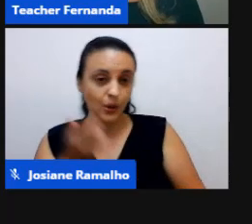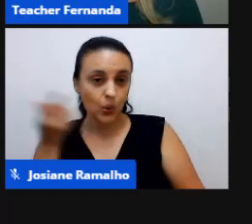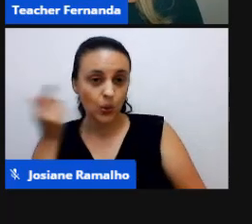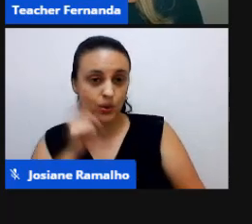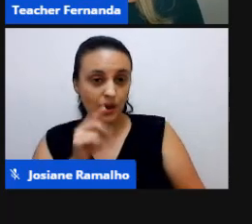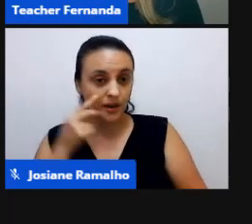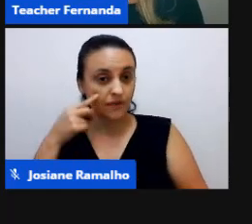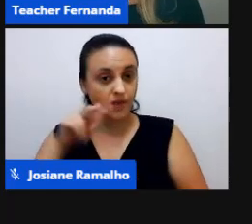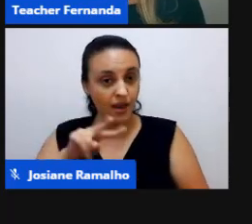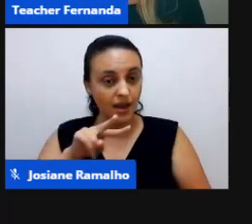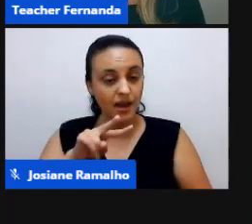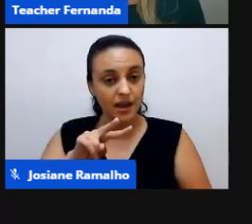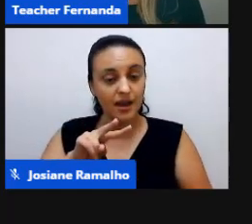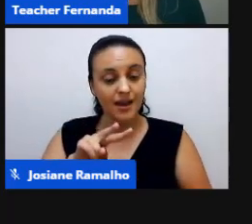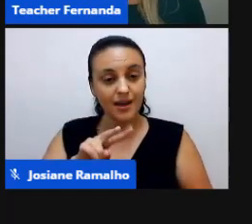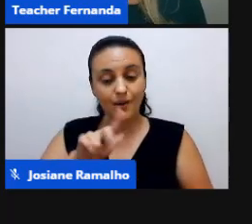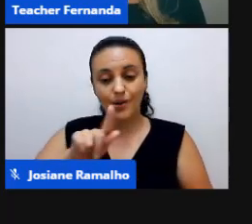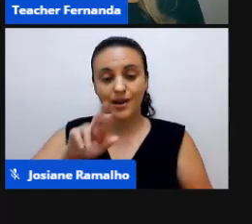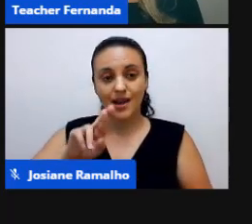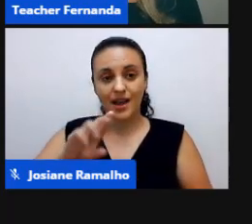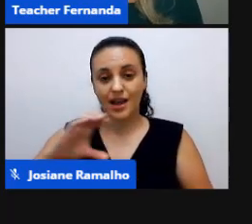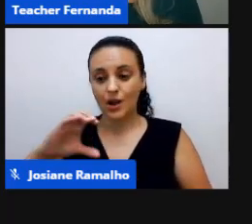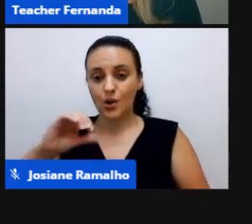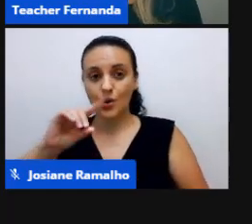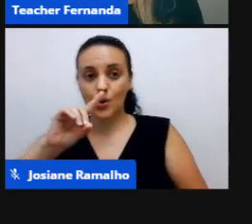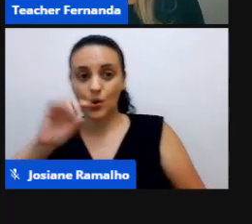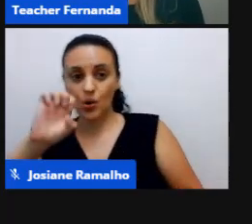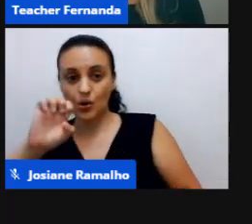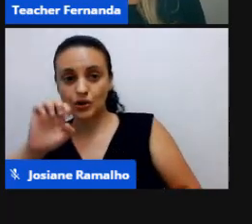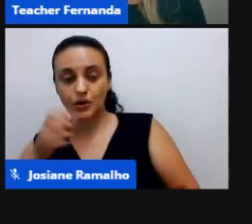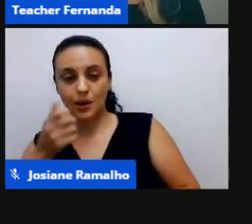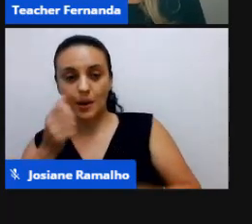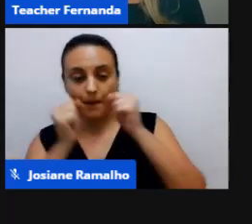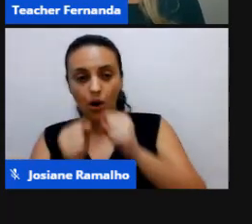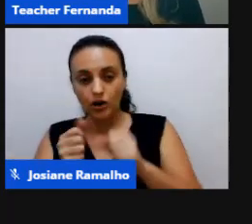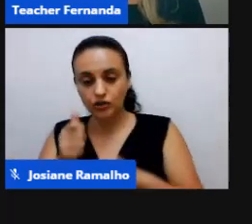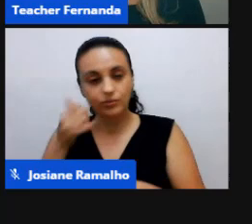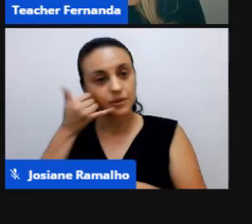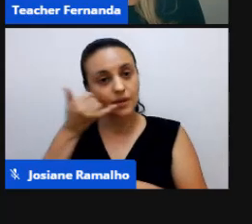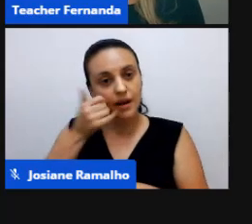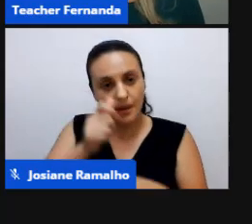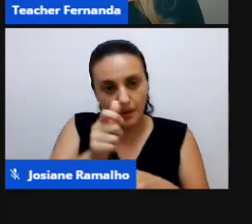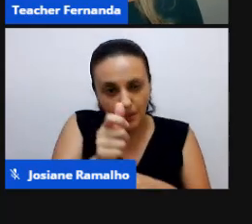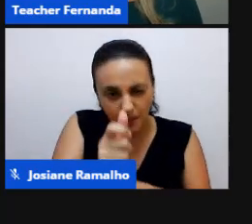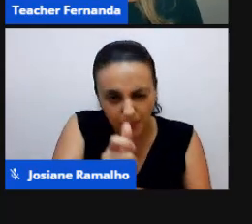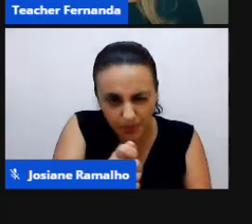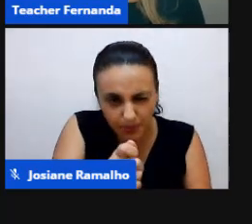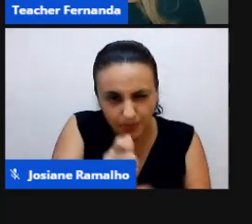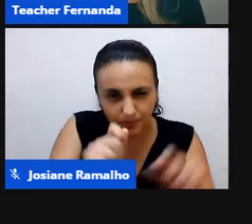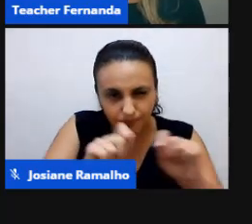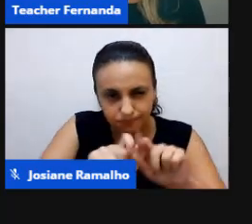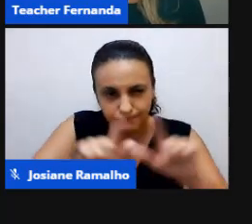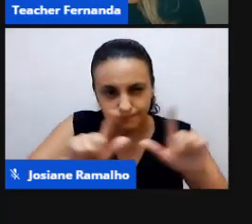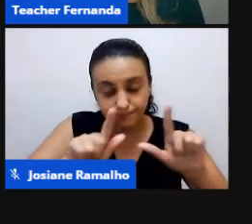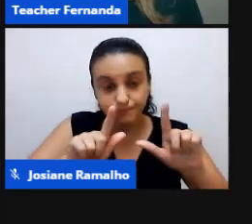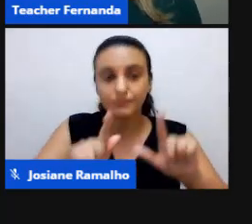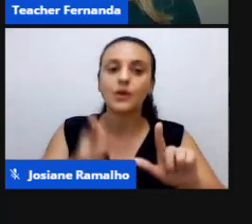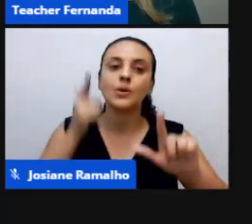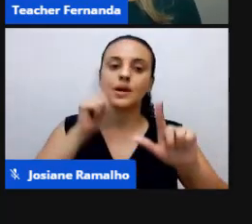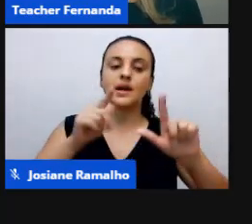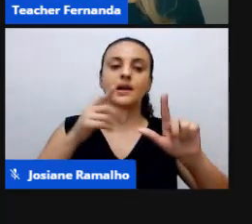aí entrar e ter acesso ao meu currículo. É um currículo um pouco diferente do tradicional, mas traz essa ideia